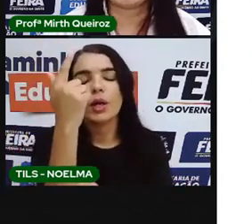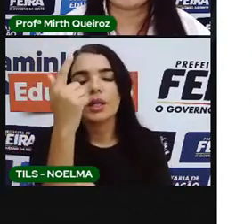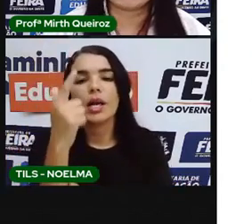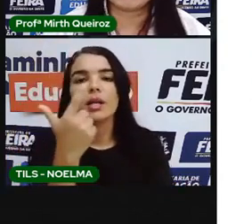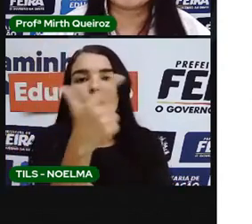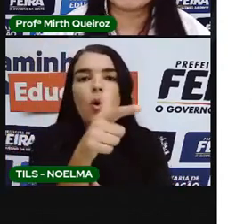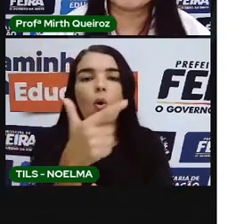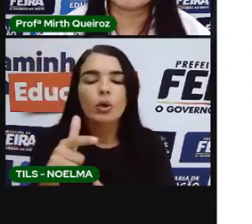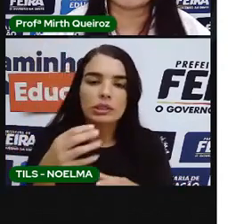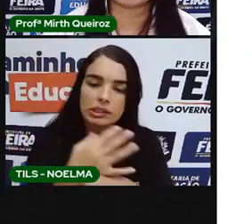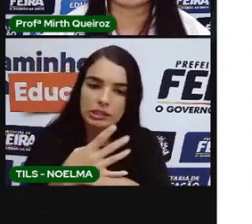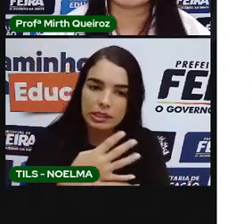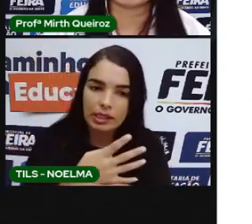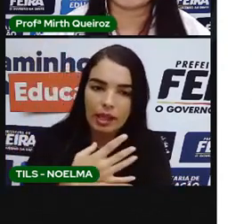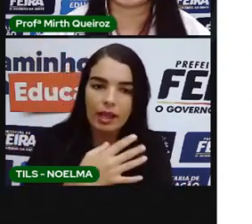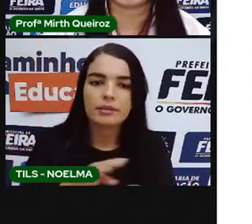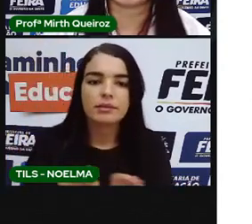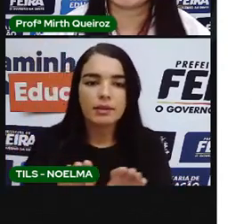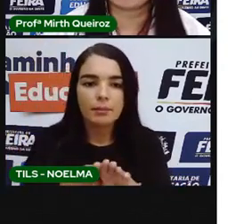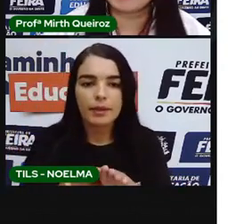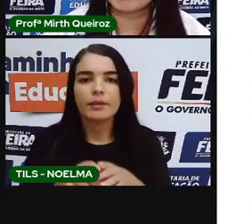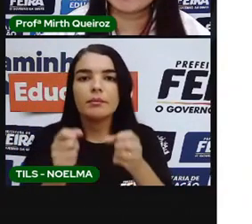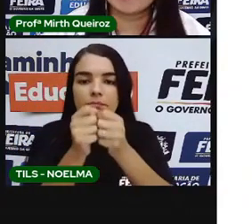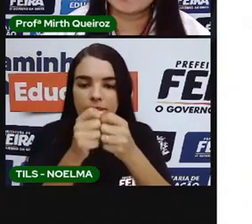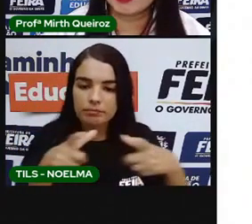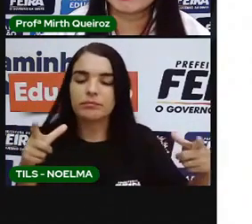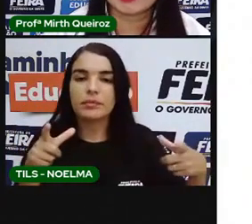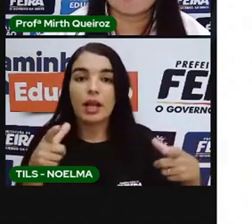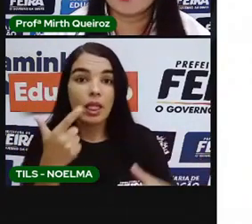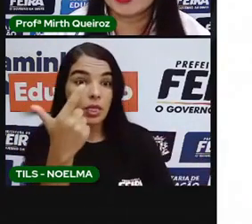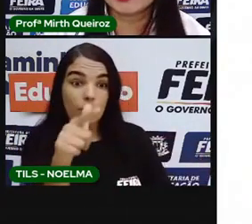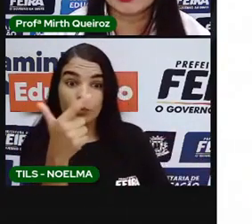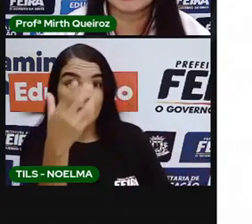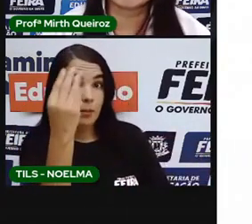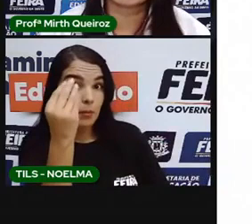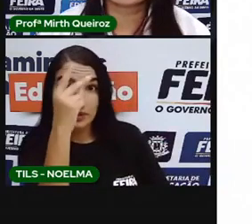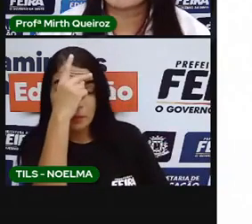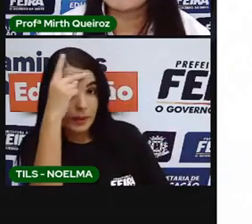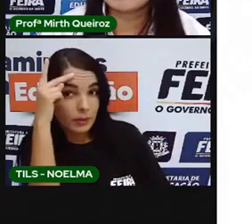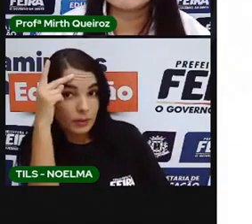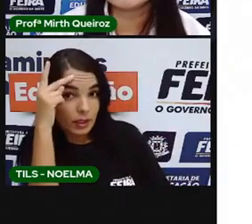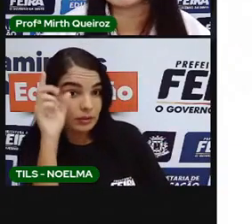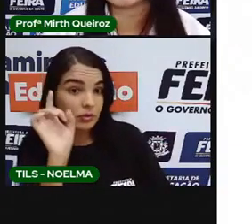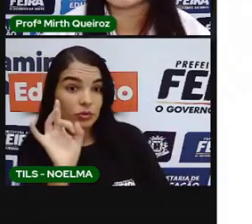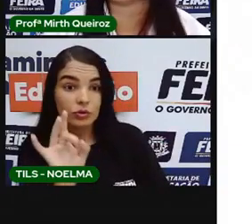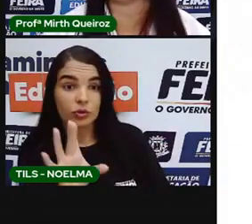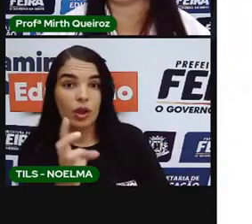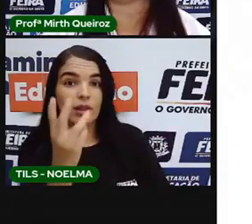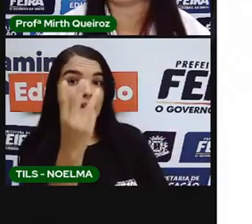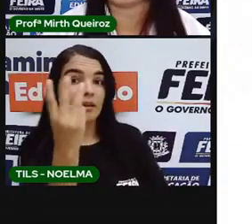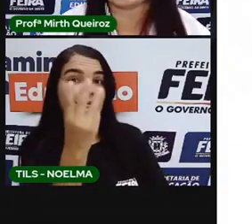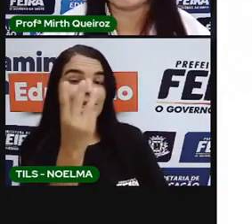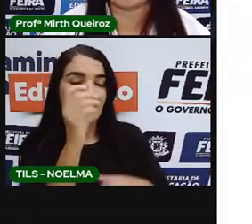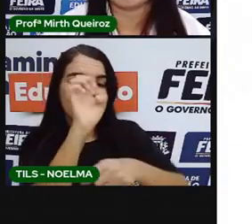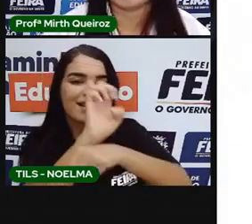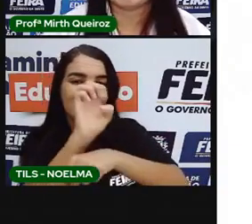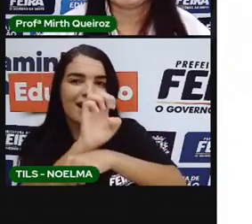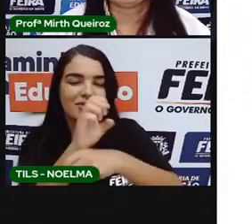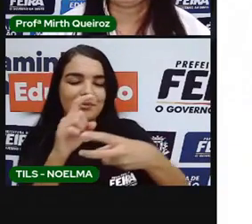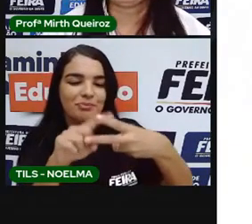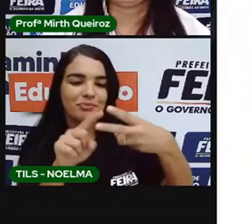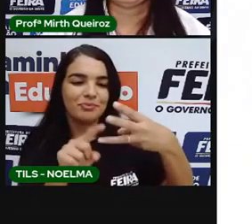Cuiabá. Então, essa região Centro-Oeste ela é a menos populosa, até porque só tem 3 estados nessa